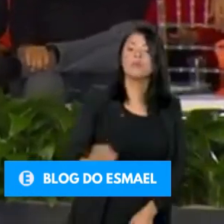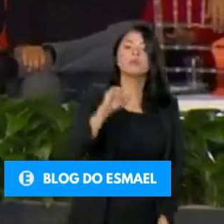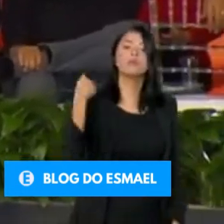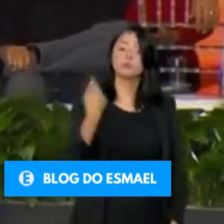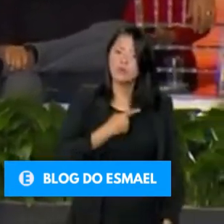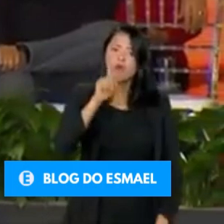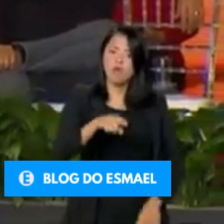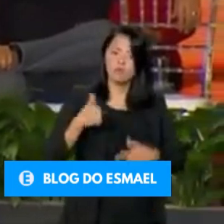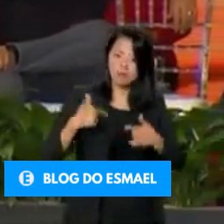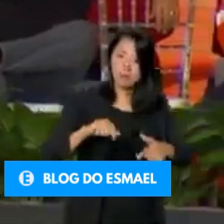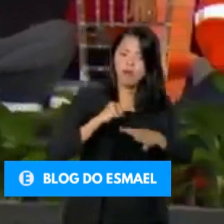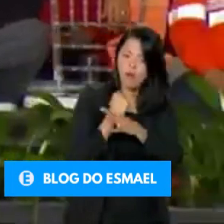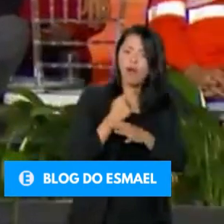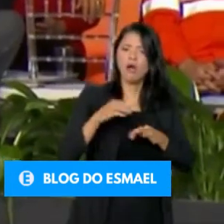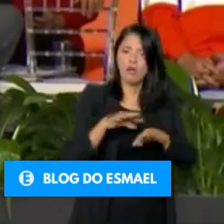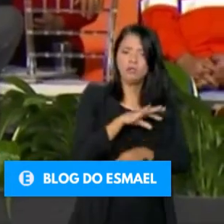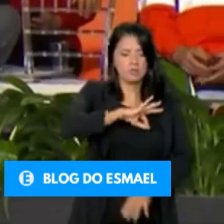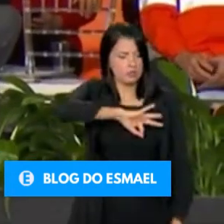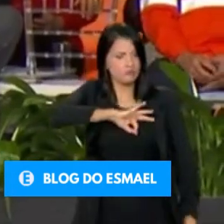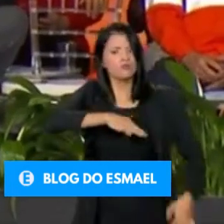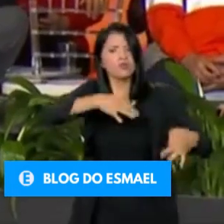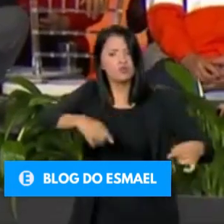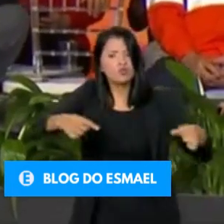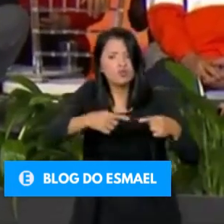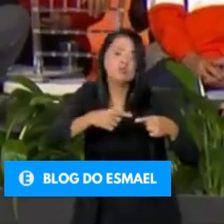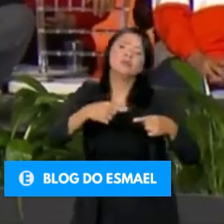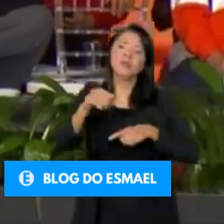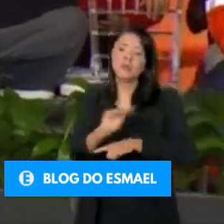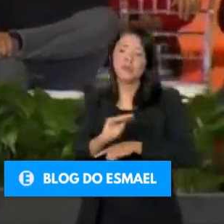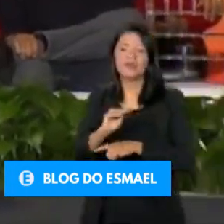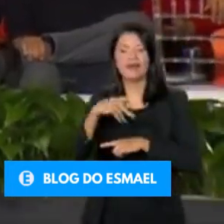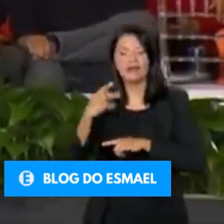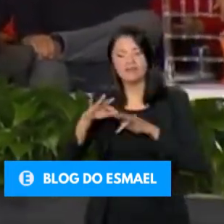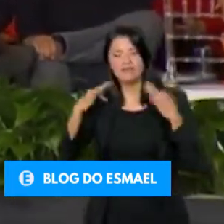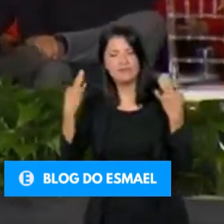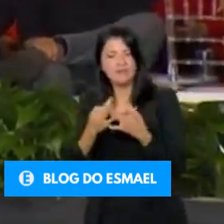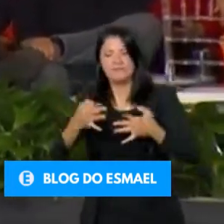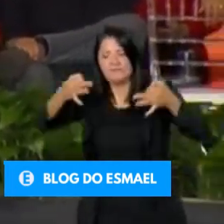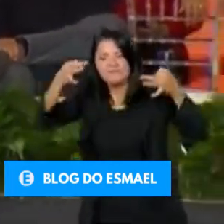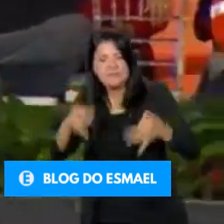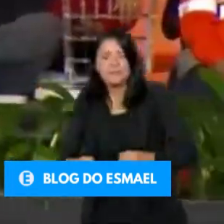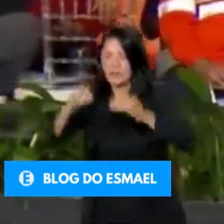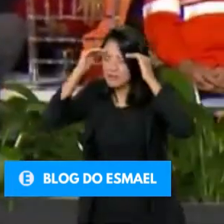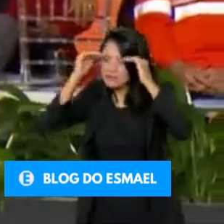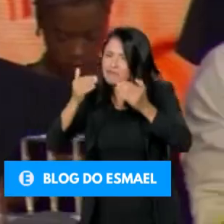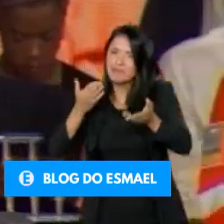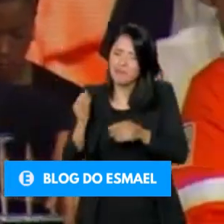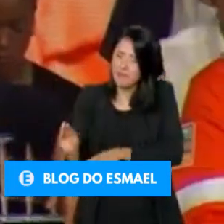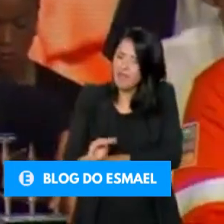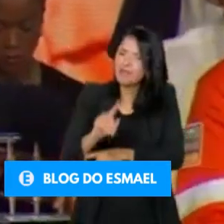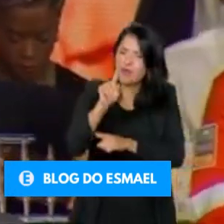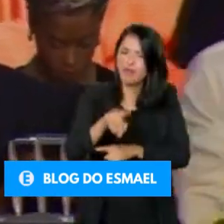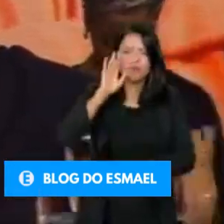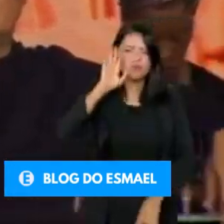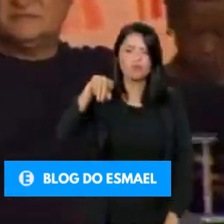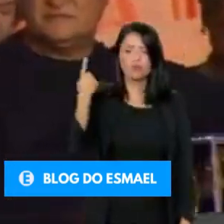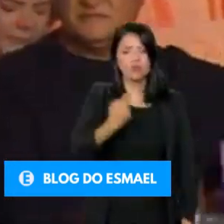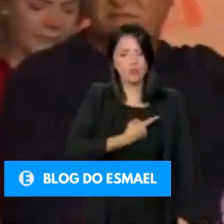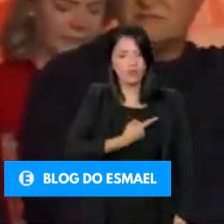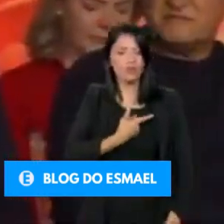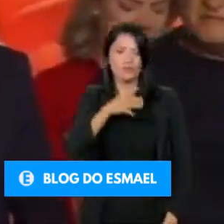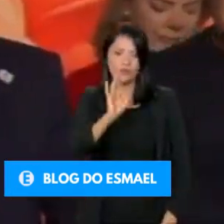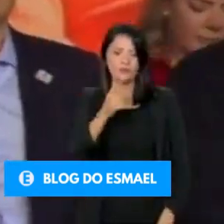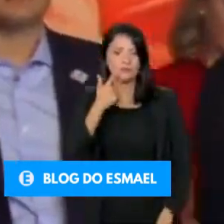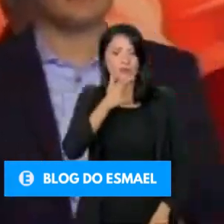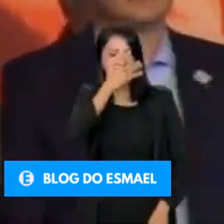ter um emprego garantido, ter um salário justo e cuidar da nossa família com decência e com respeito. É esse o sonho de todos nós.